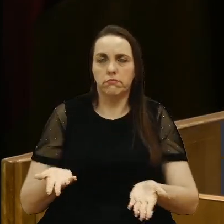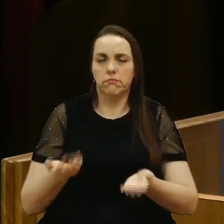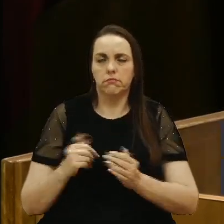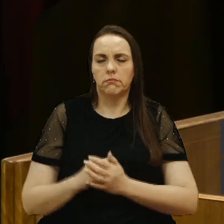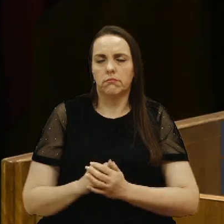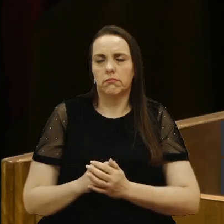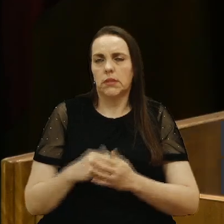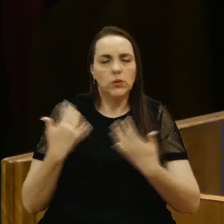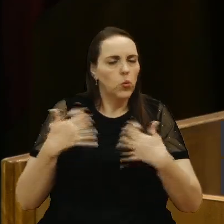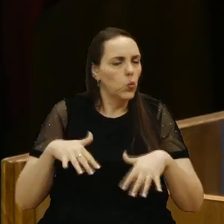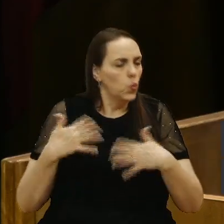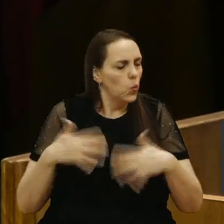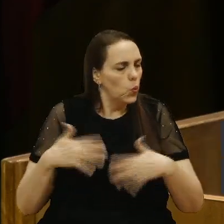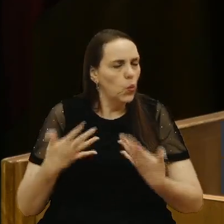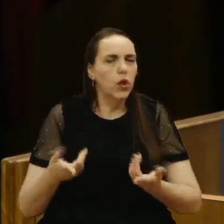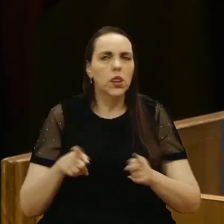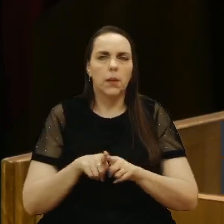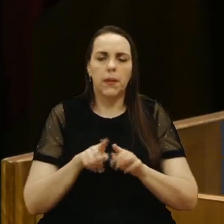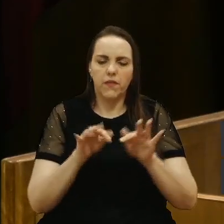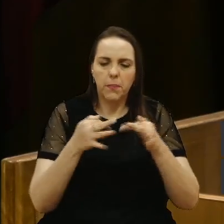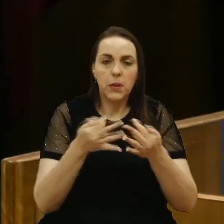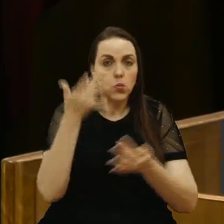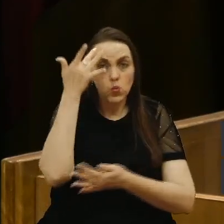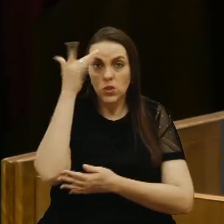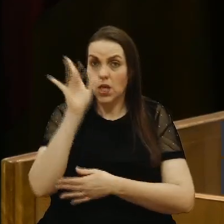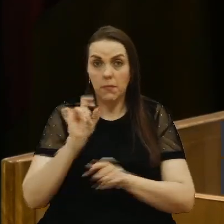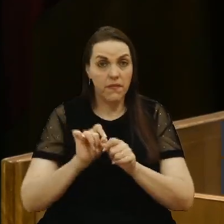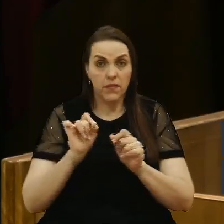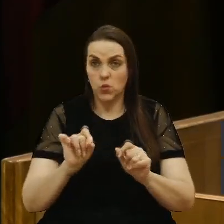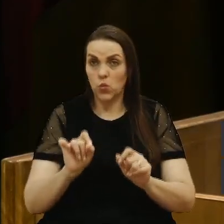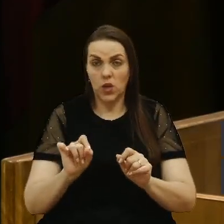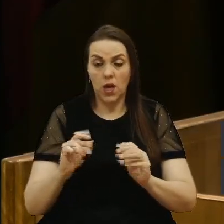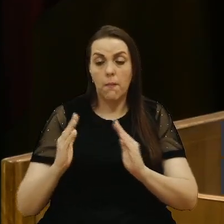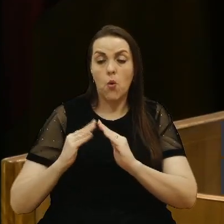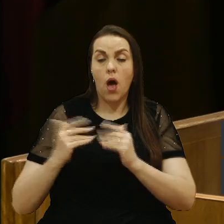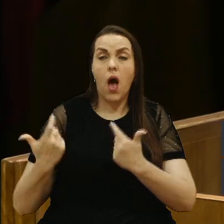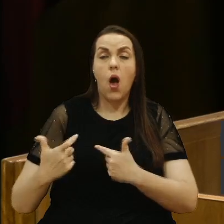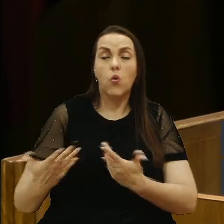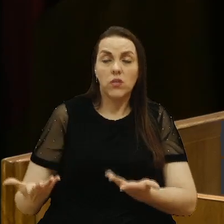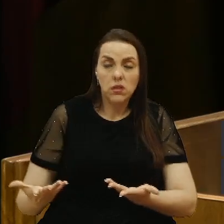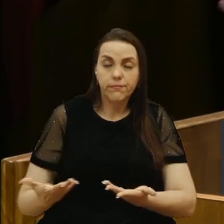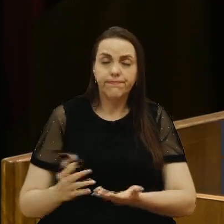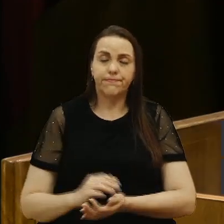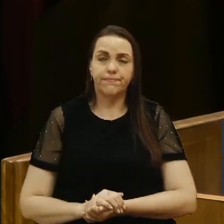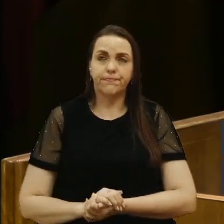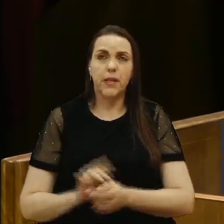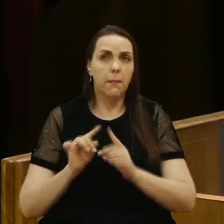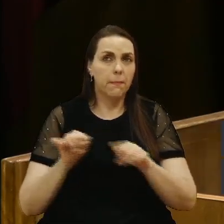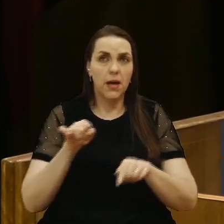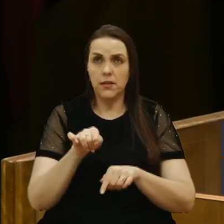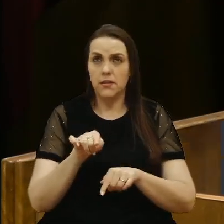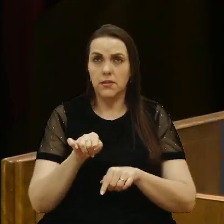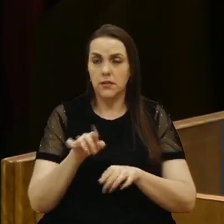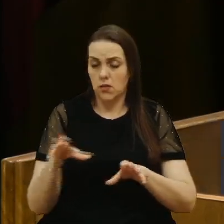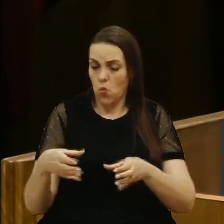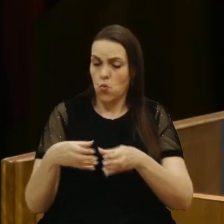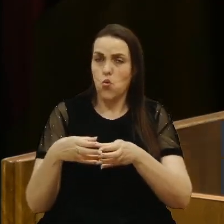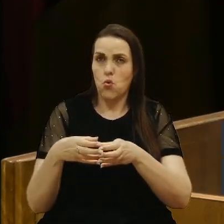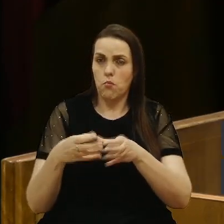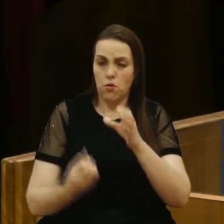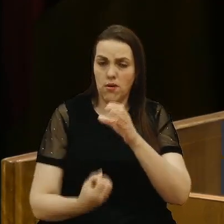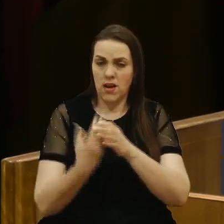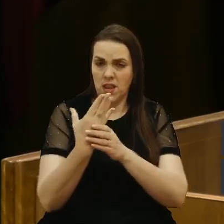Estela. desesperadas porque elas não sabem aonde vão morar, mas elas estão num grupo criado